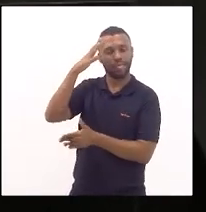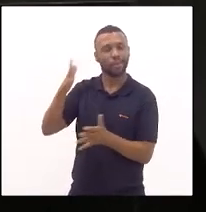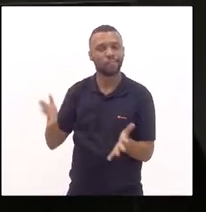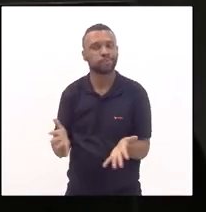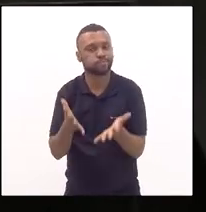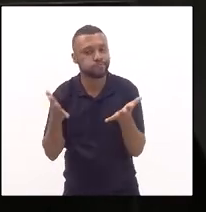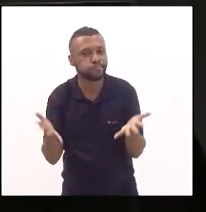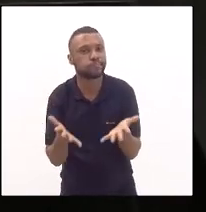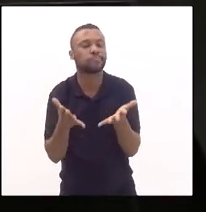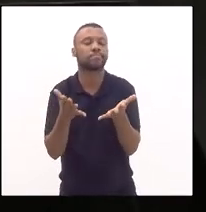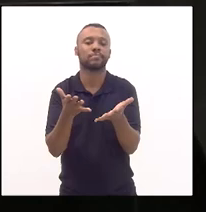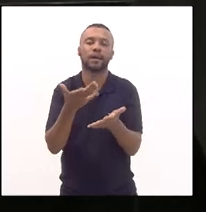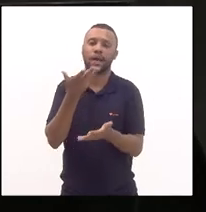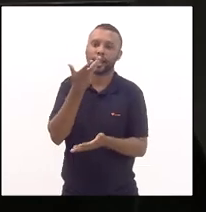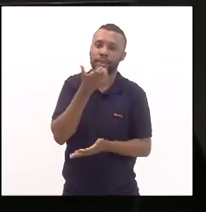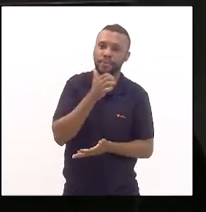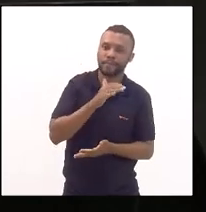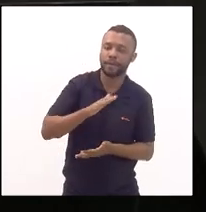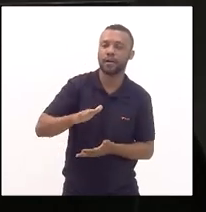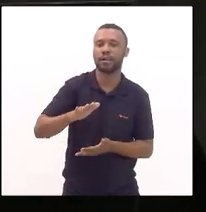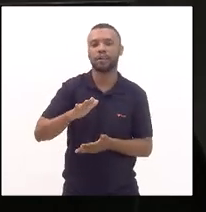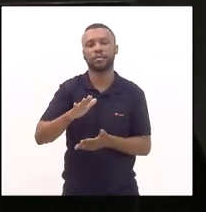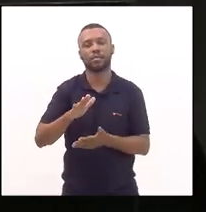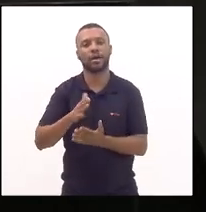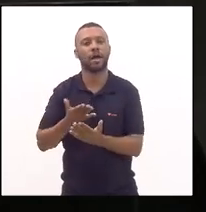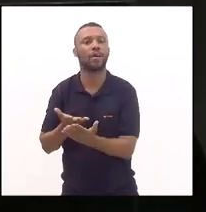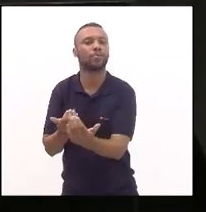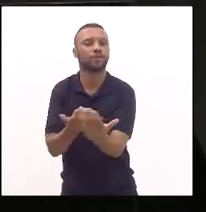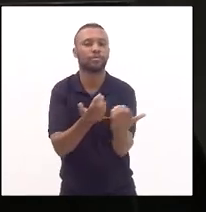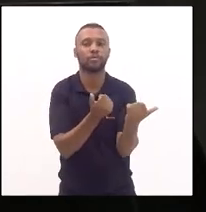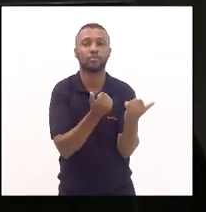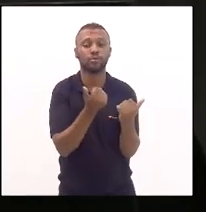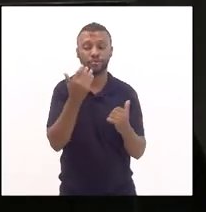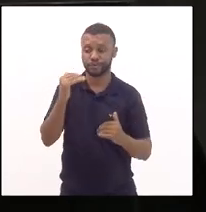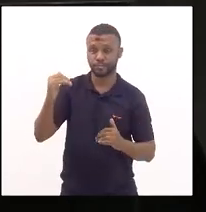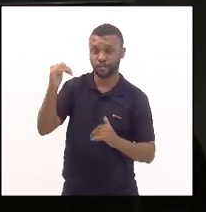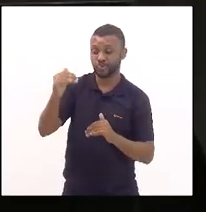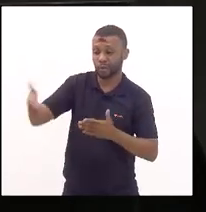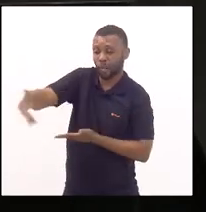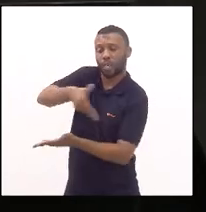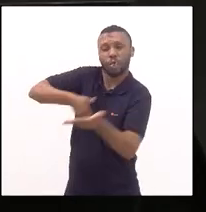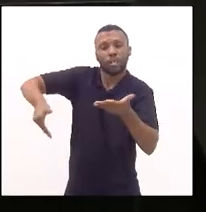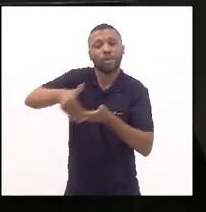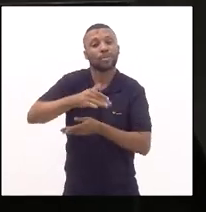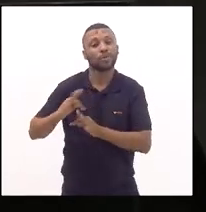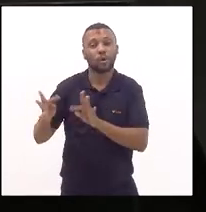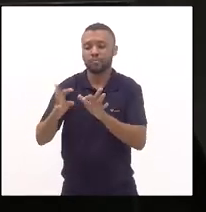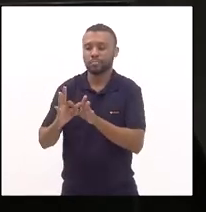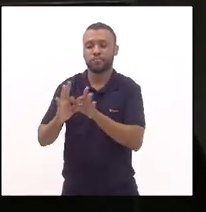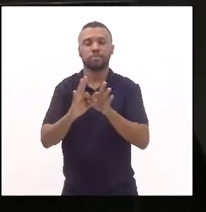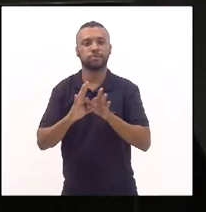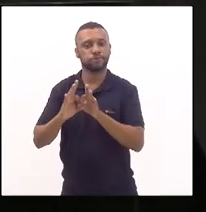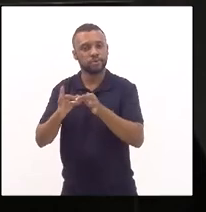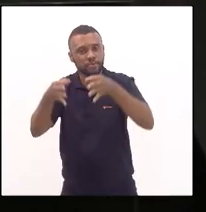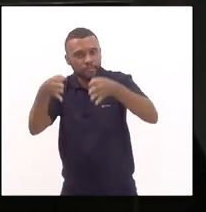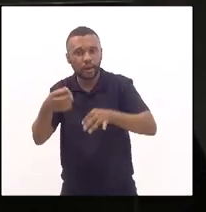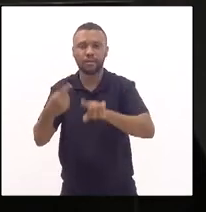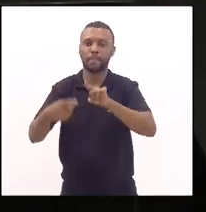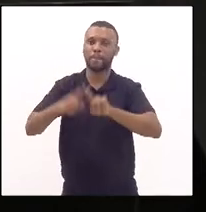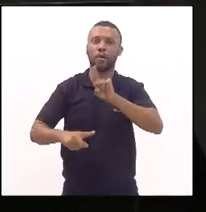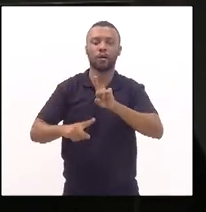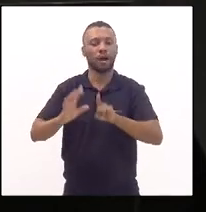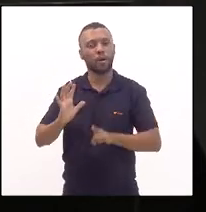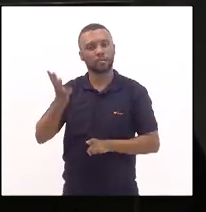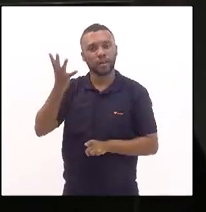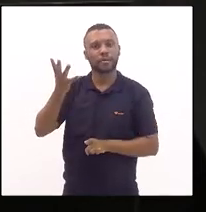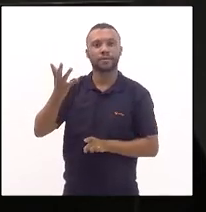a juventude, né, dos nossos adultos, do envolvimento de todos, para que, de fato, essa transformação,